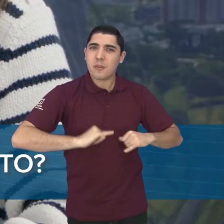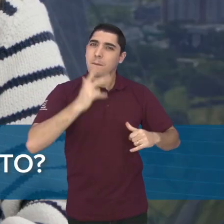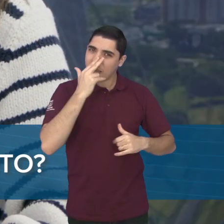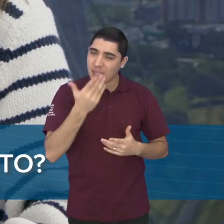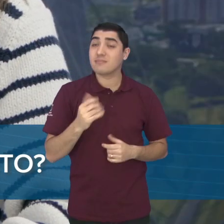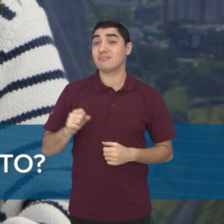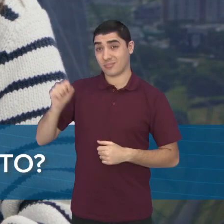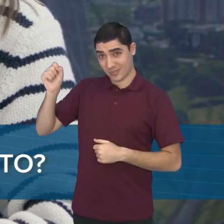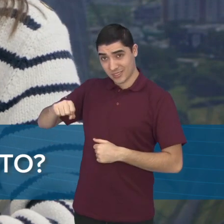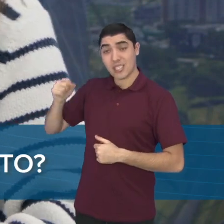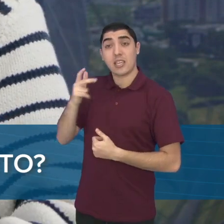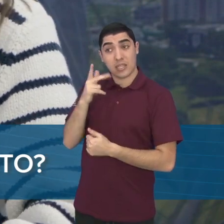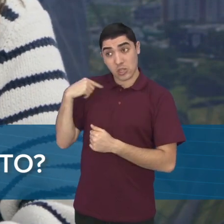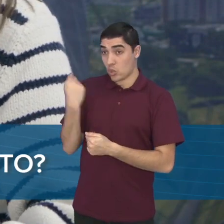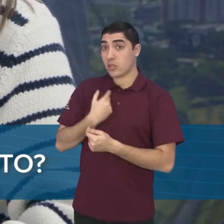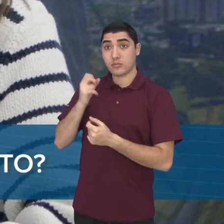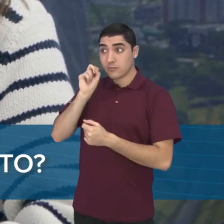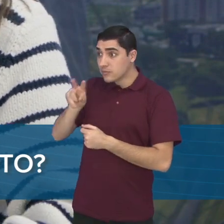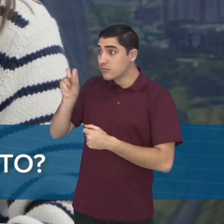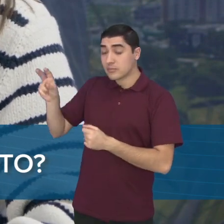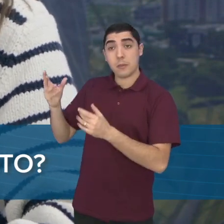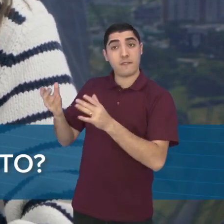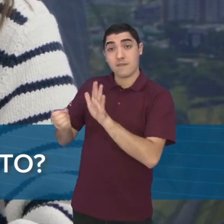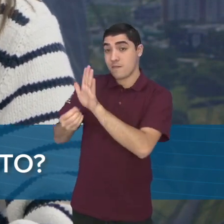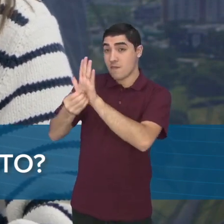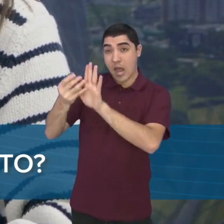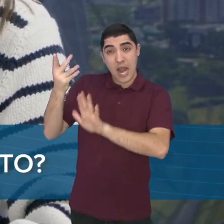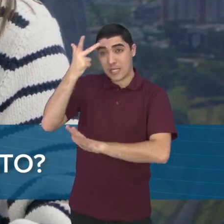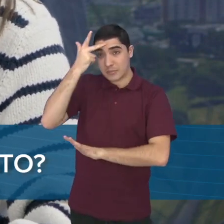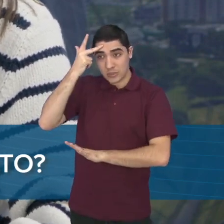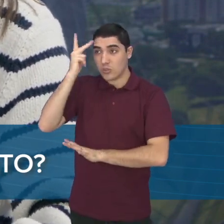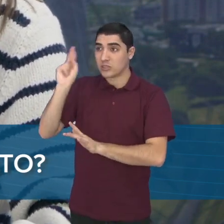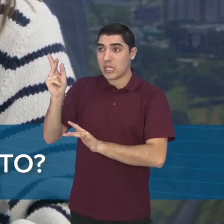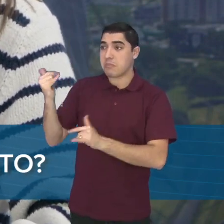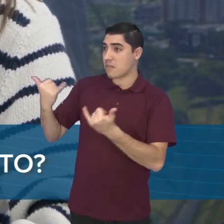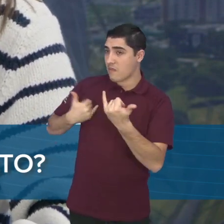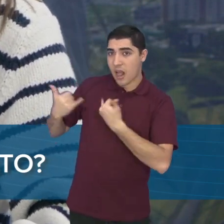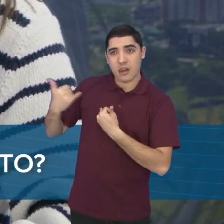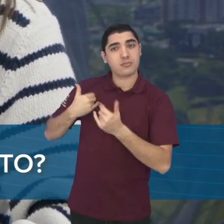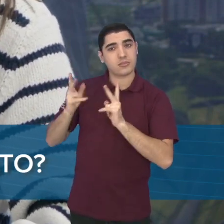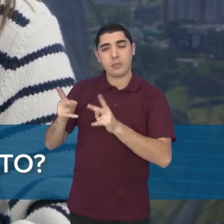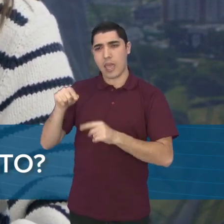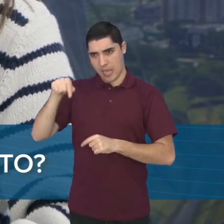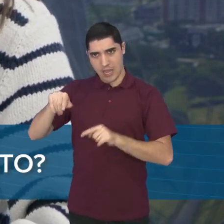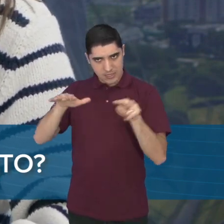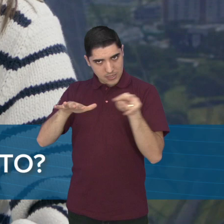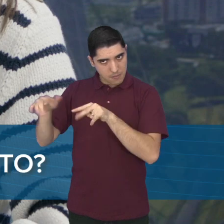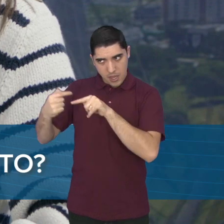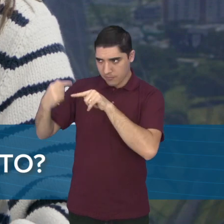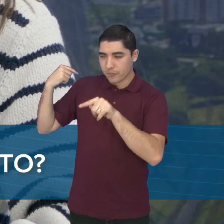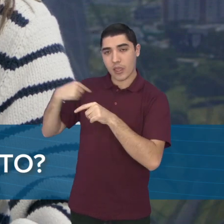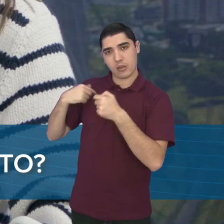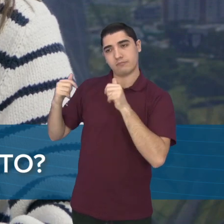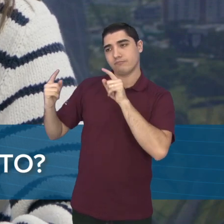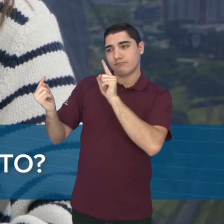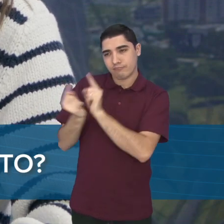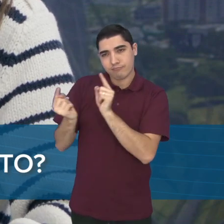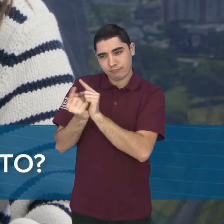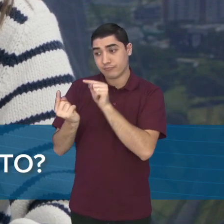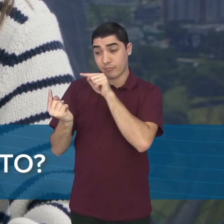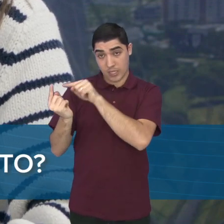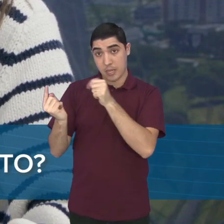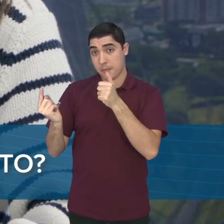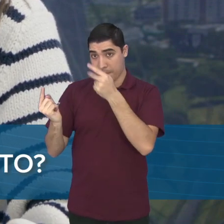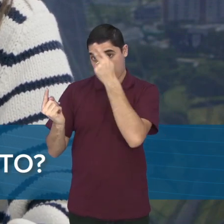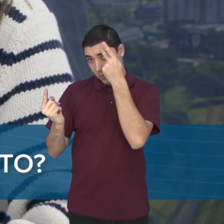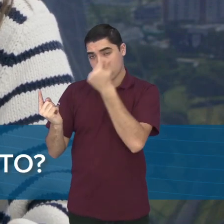que a gente escuta muito, então por isso que fica muito forte, né? Fica algo muito automático. Essa semana eu atendi uma paciente que eu estava falando muito sobre